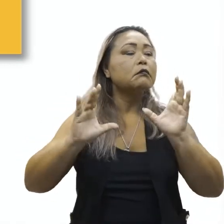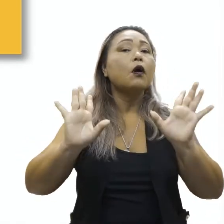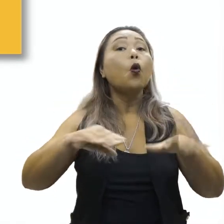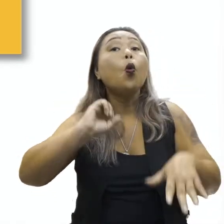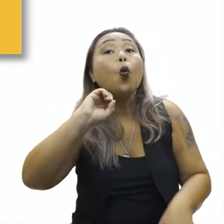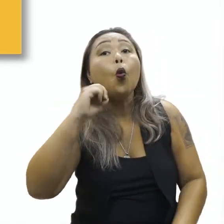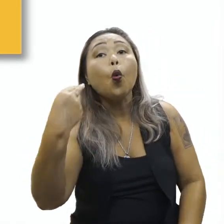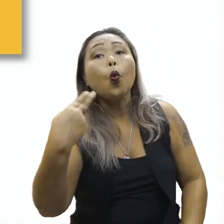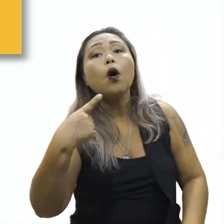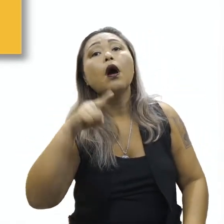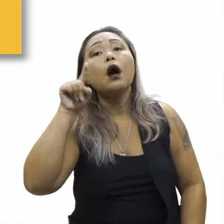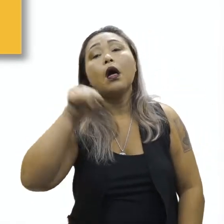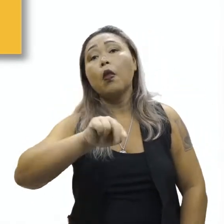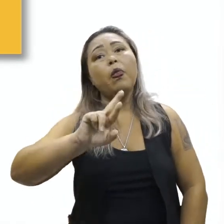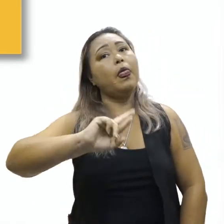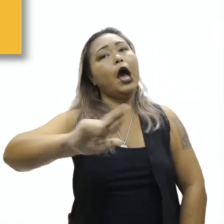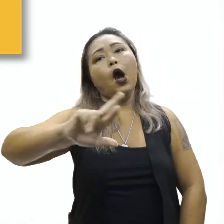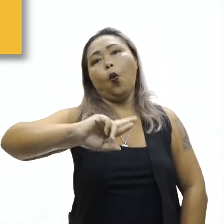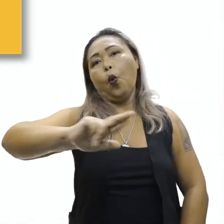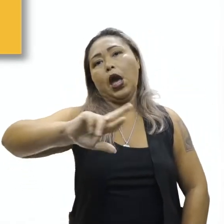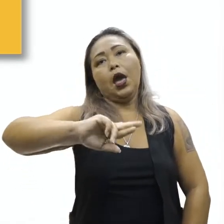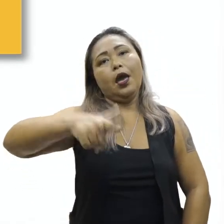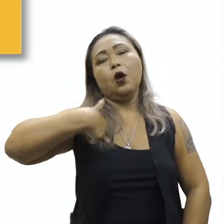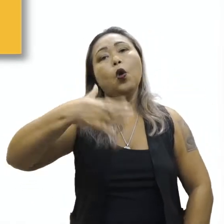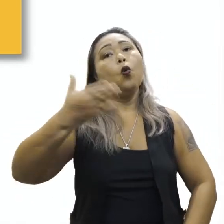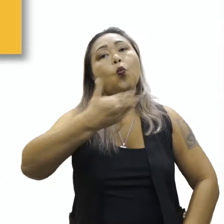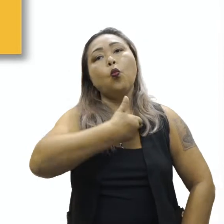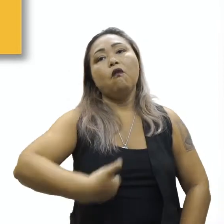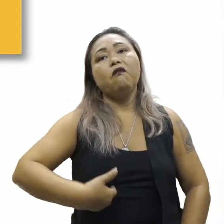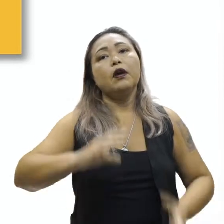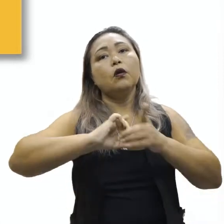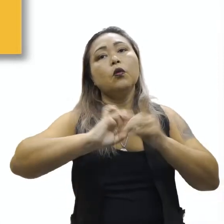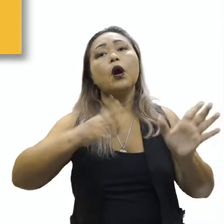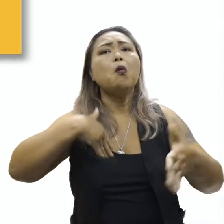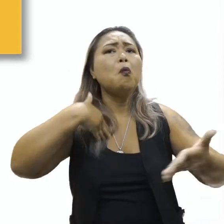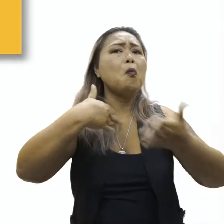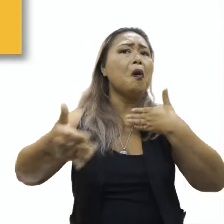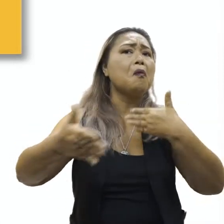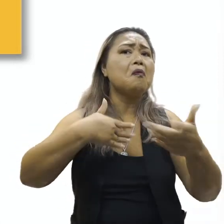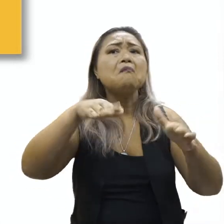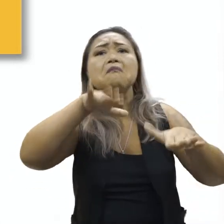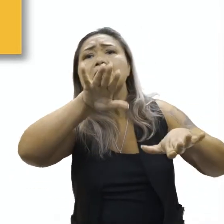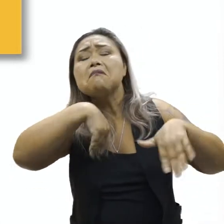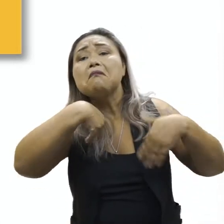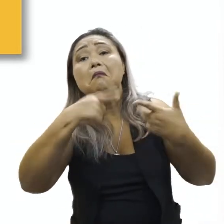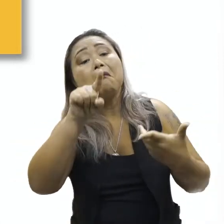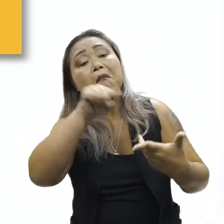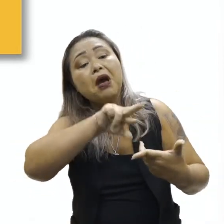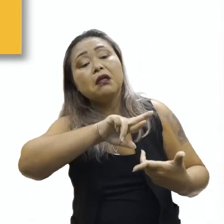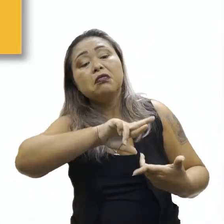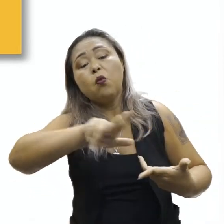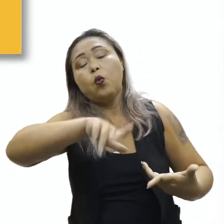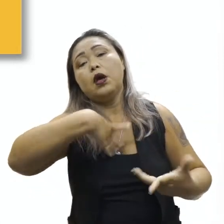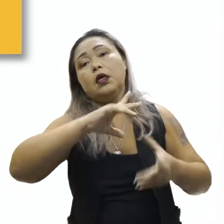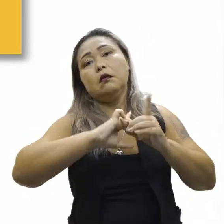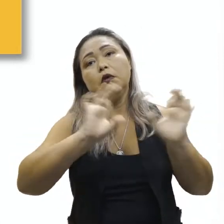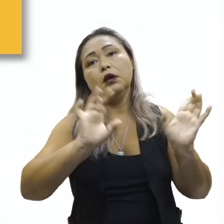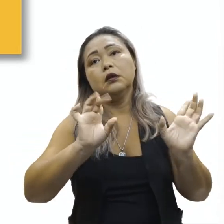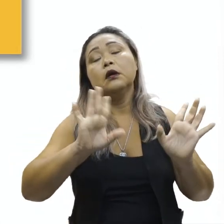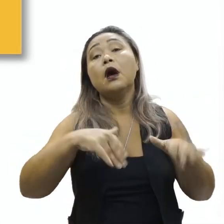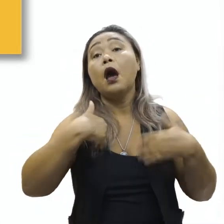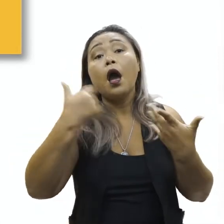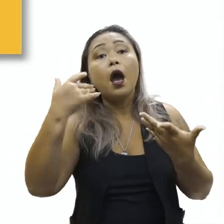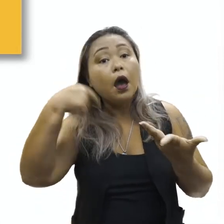isso daqui não é um governo democrático, porque qualquer outra coisa menos democracia. E a gente vai